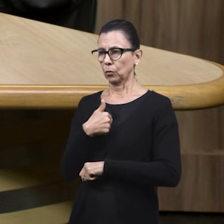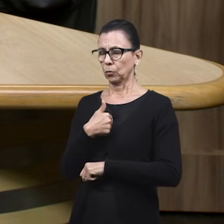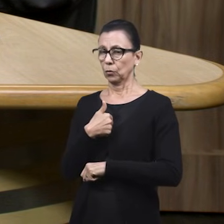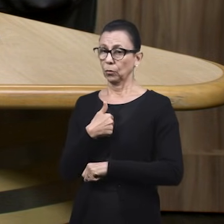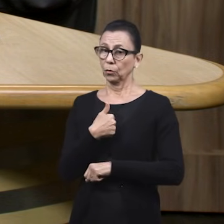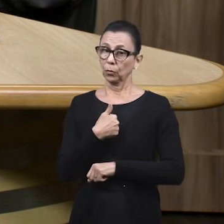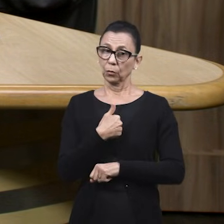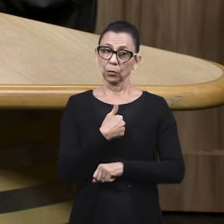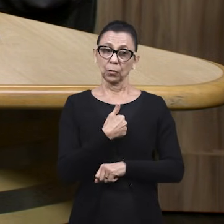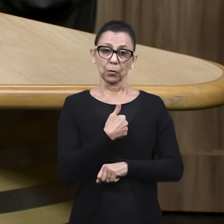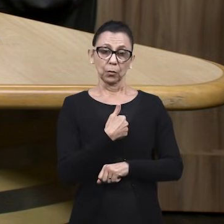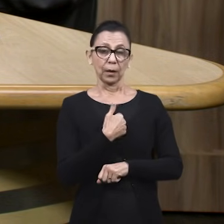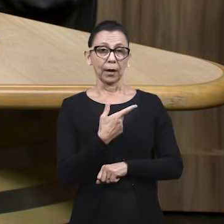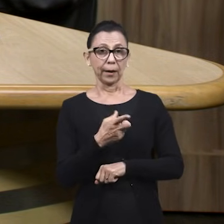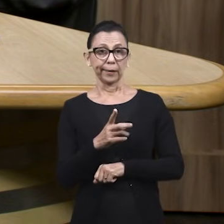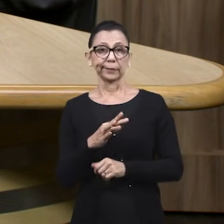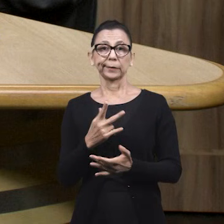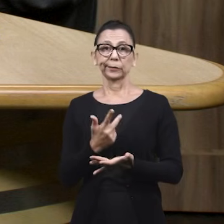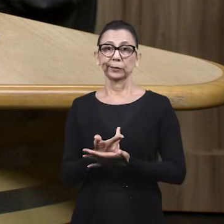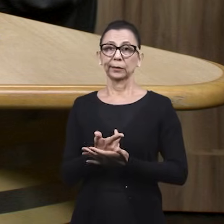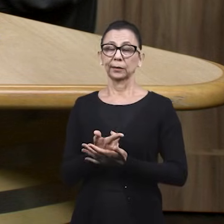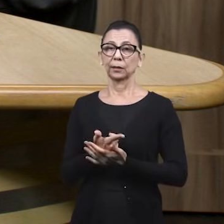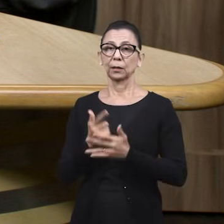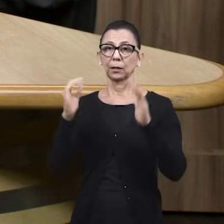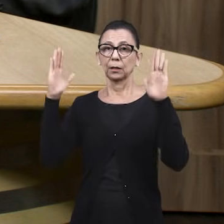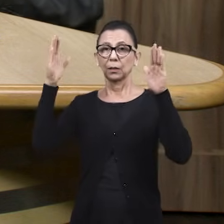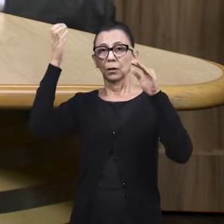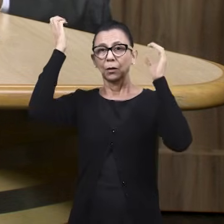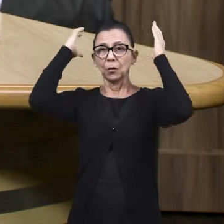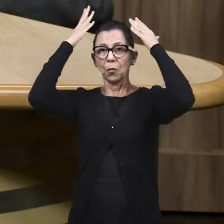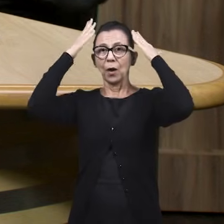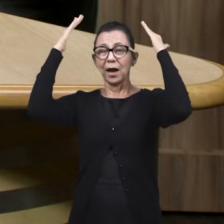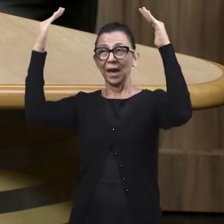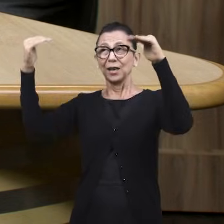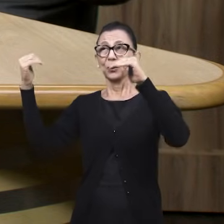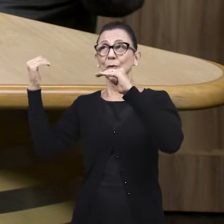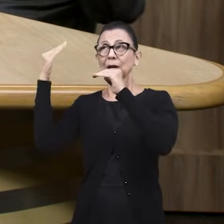de forma banal. Exatamente. Aí o Rei dos Reis, o Senhor dos